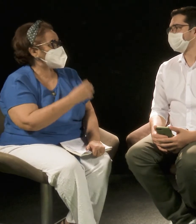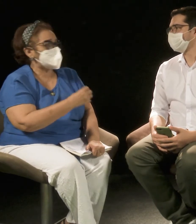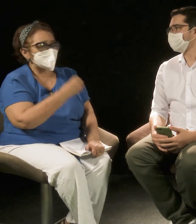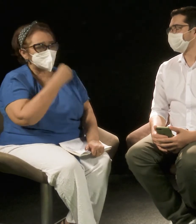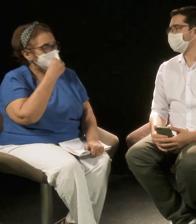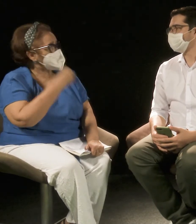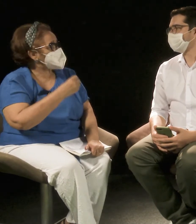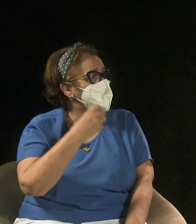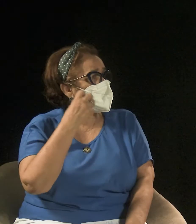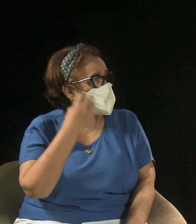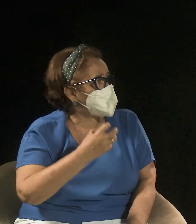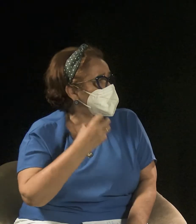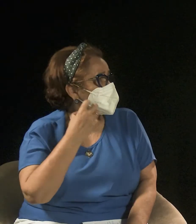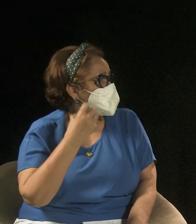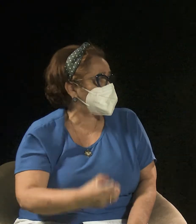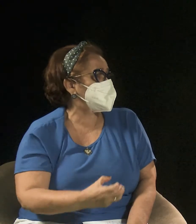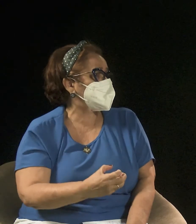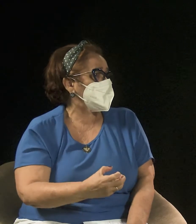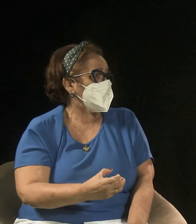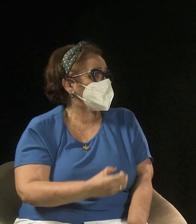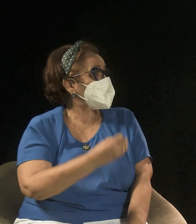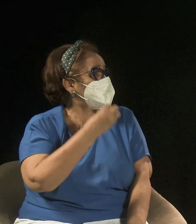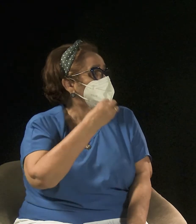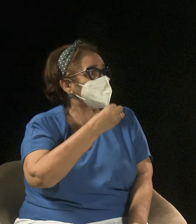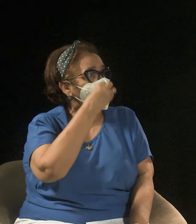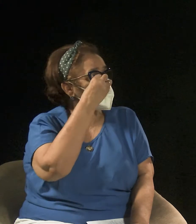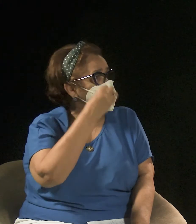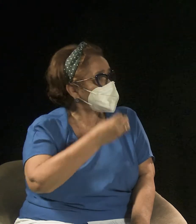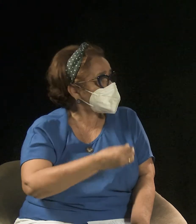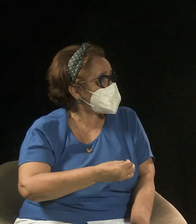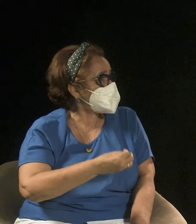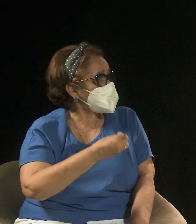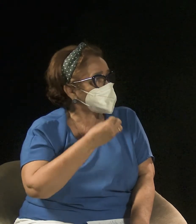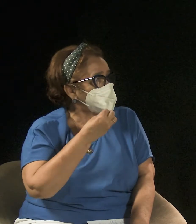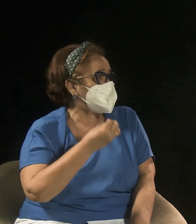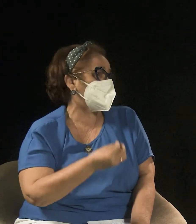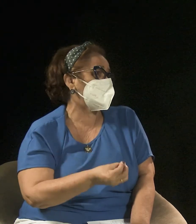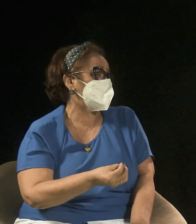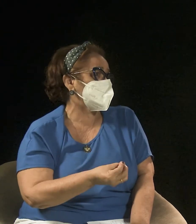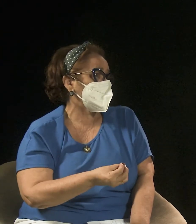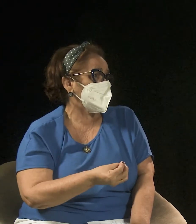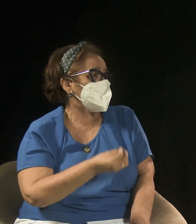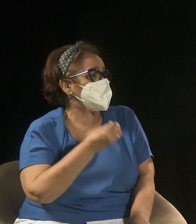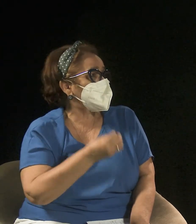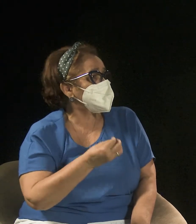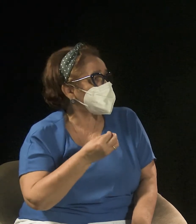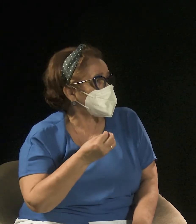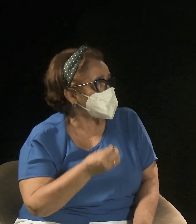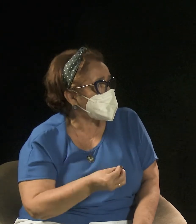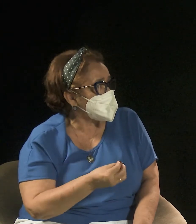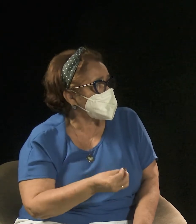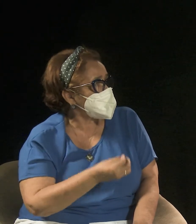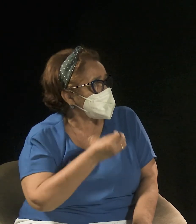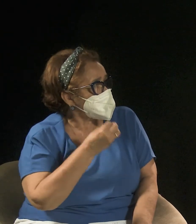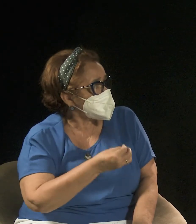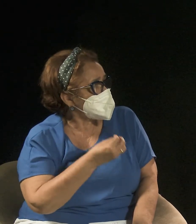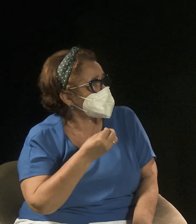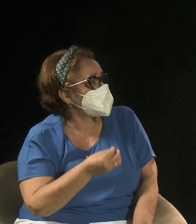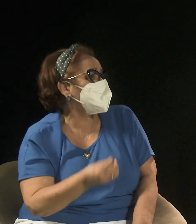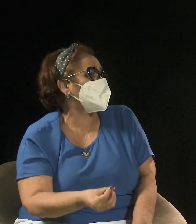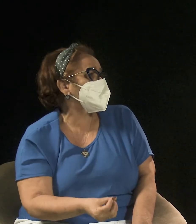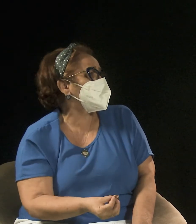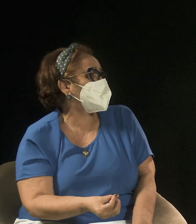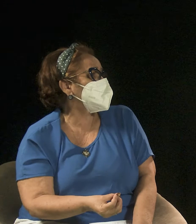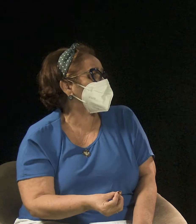muitas vezes, as famílias não ouvem as crianças. Então a criança precisa ter vez e ter voz. E ser respeitada, sobretudo